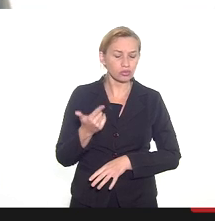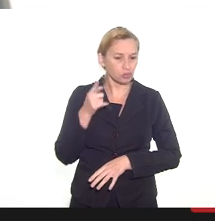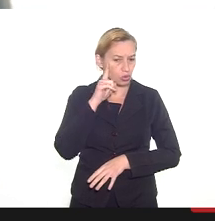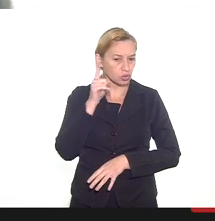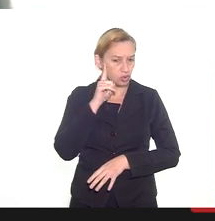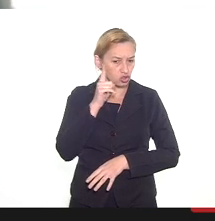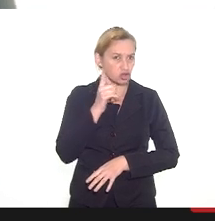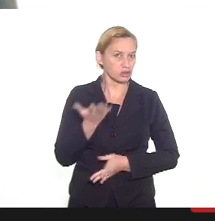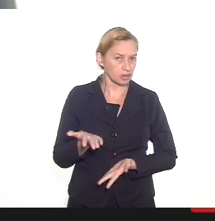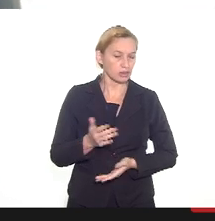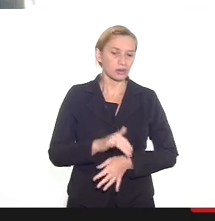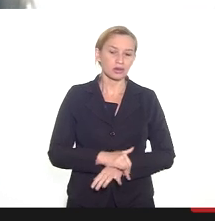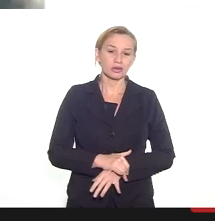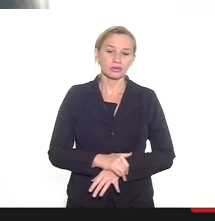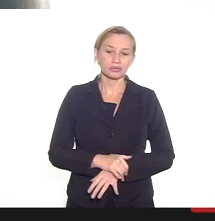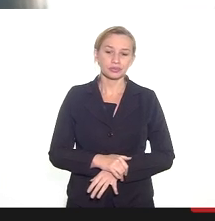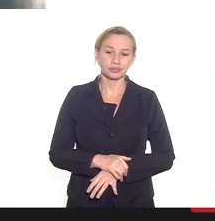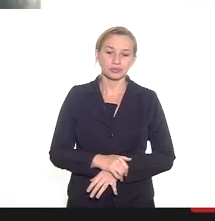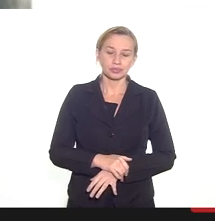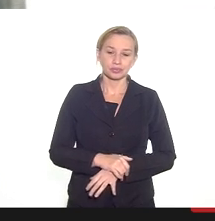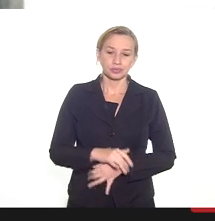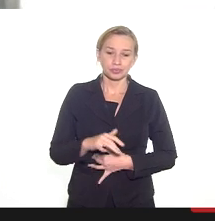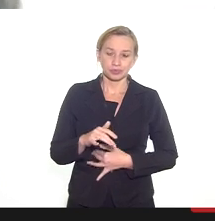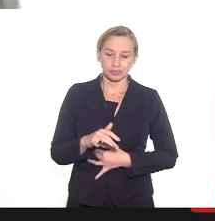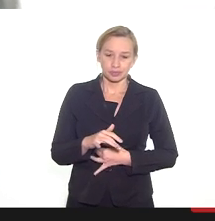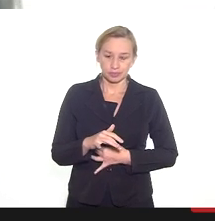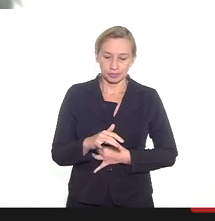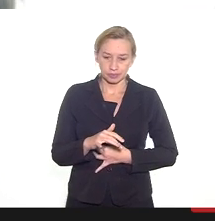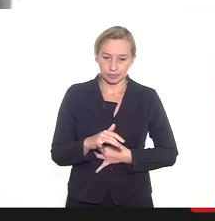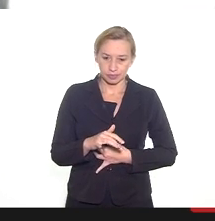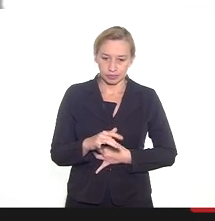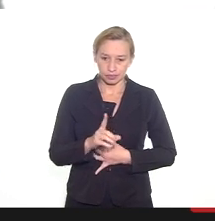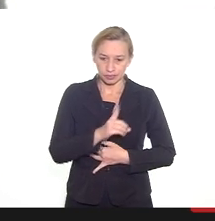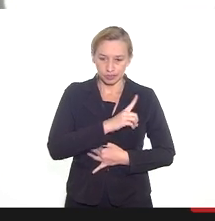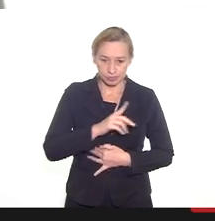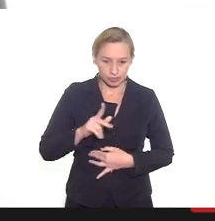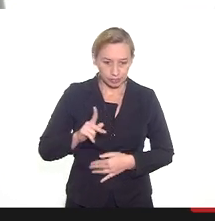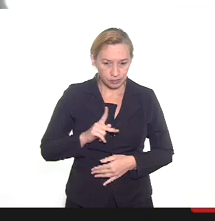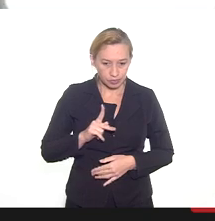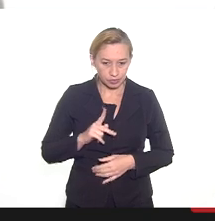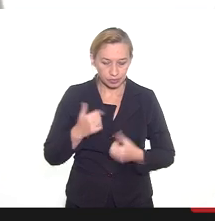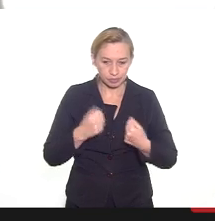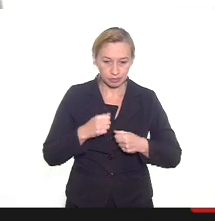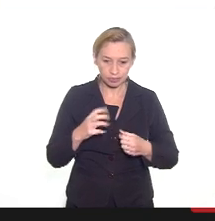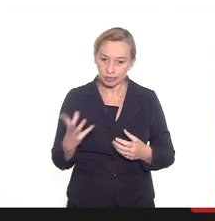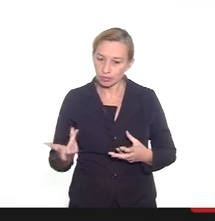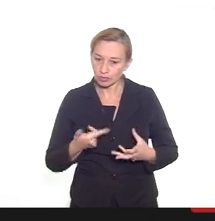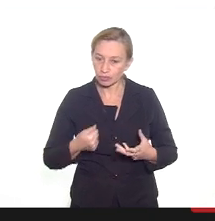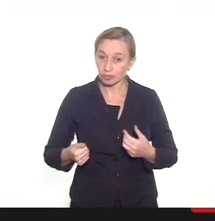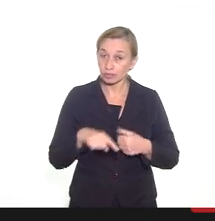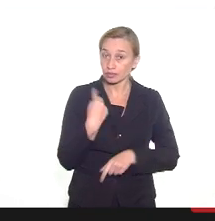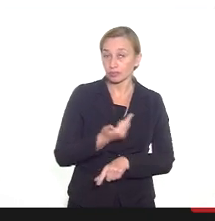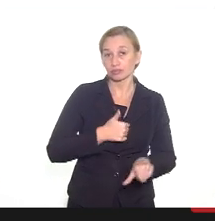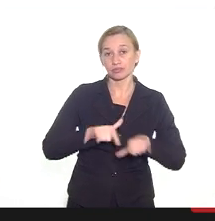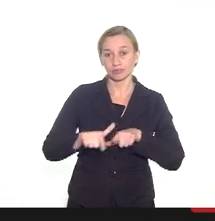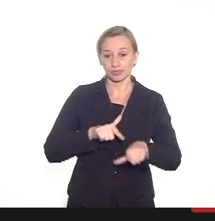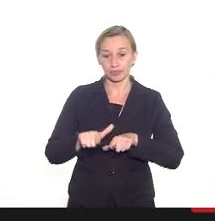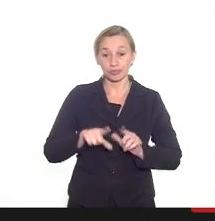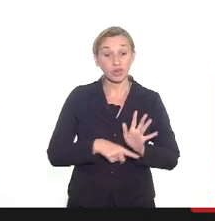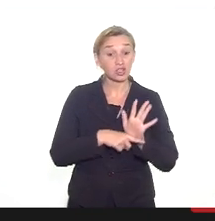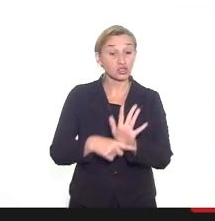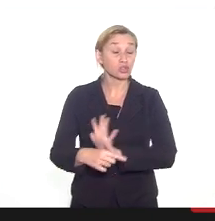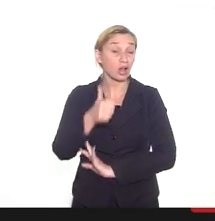cotidiano. E com o intuito, a gente, na Defensoria Pública, precisou qualificar o nosso serviço para